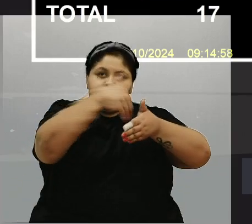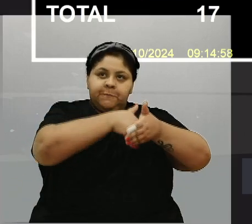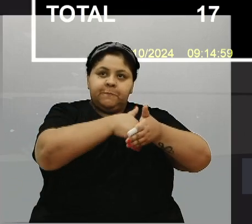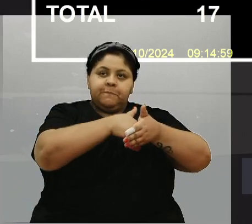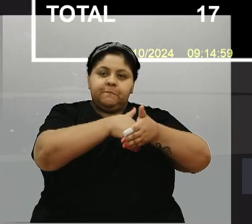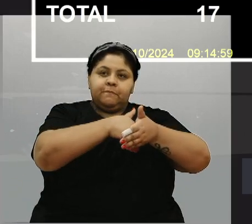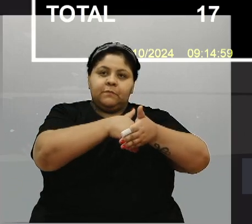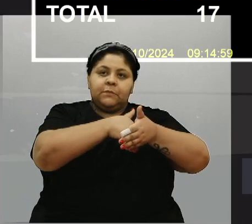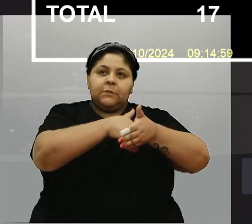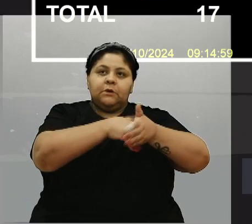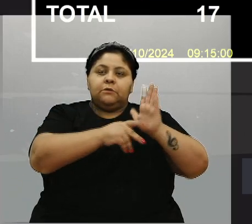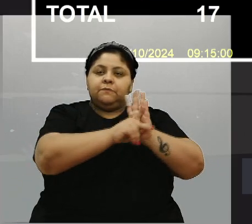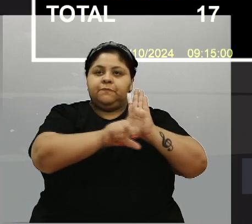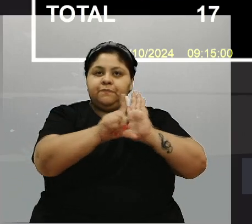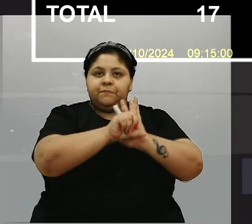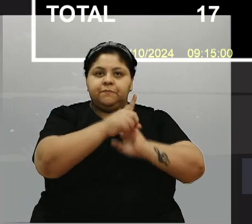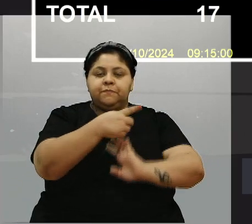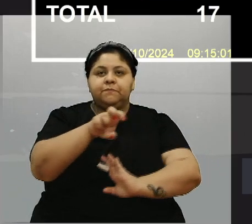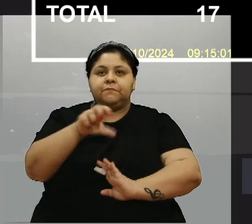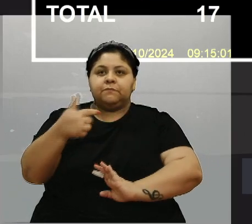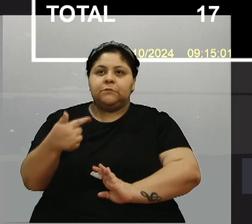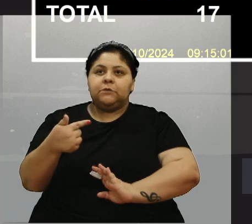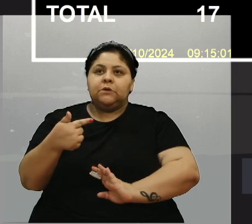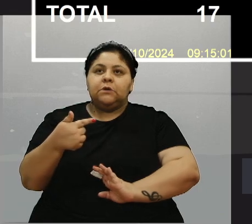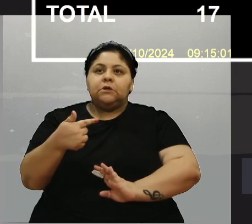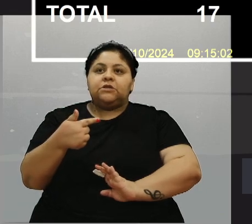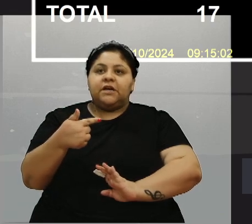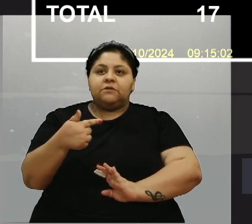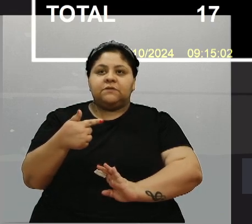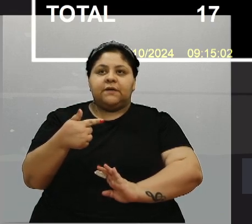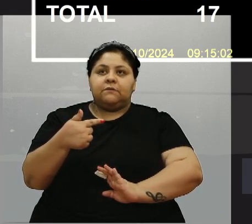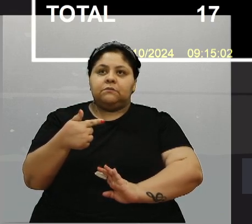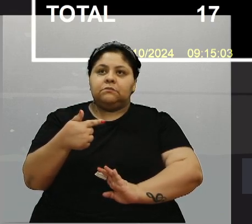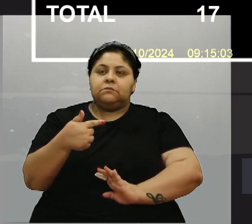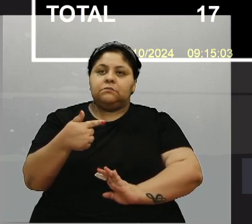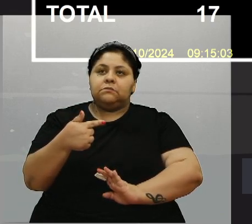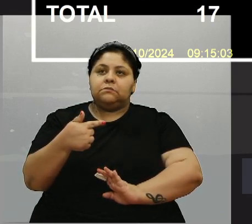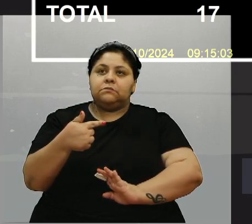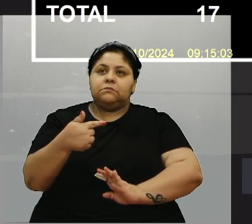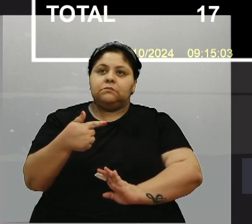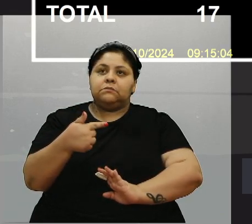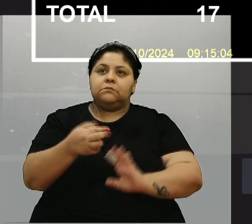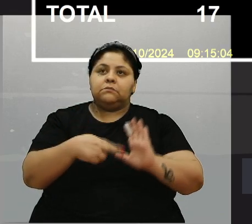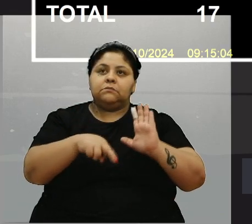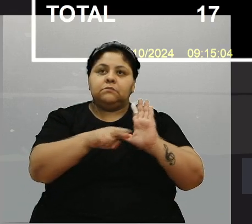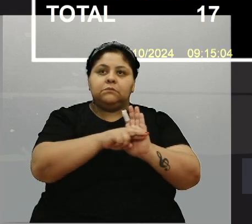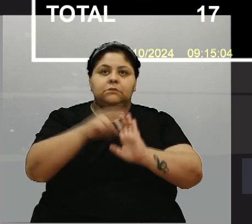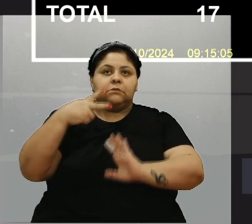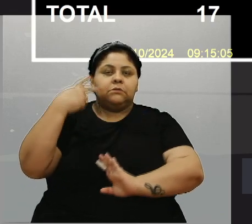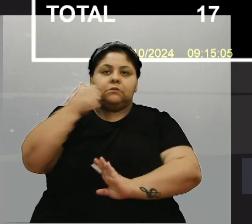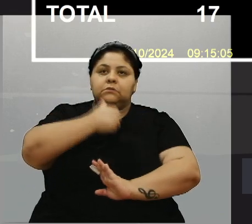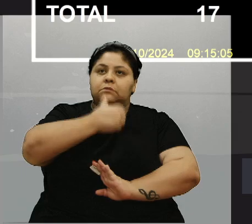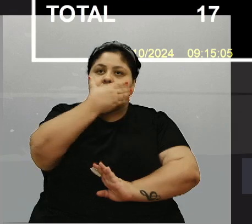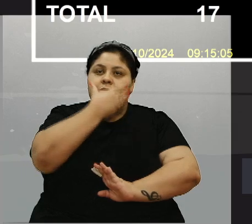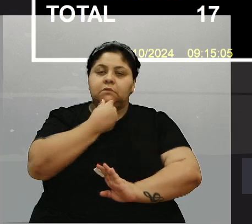Projeto de Lei 157/2024 foi resultado da votação dos vereadores e vereadoras.